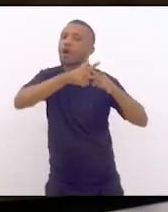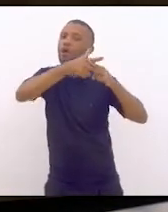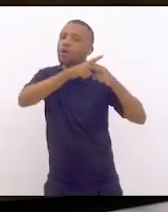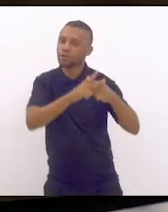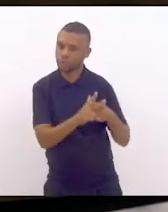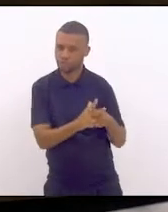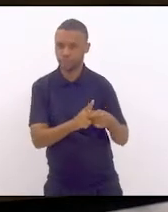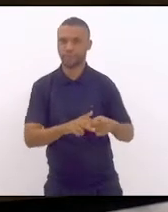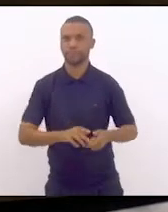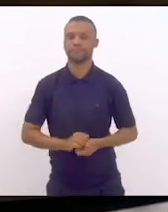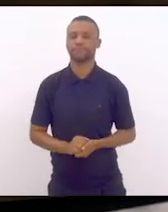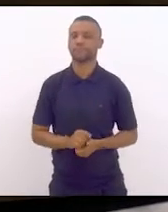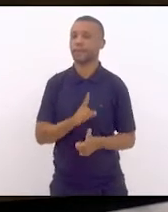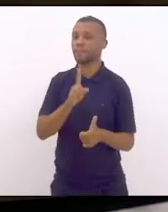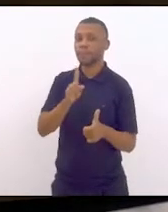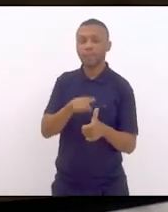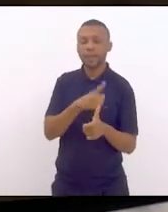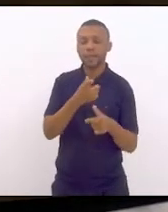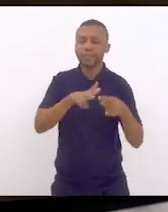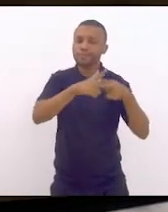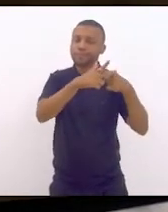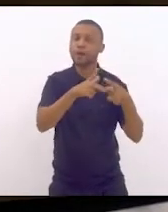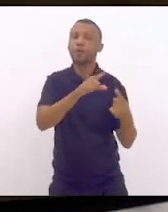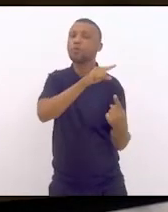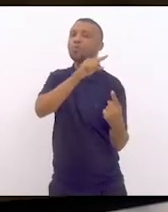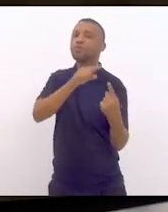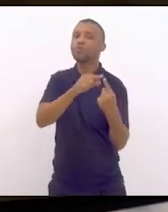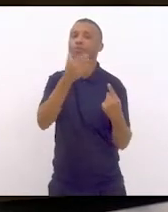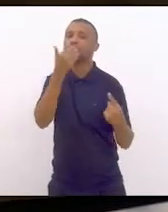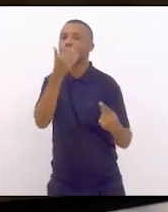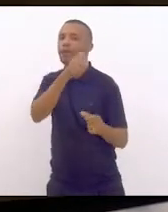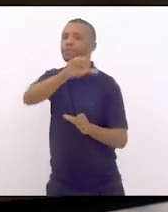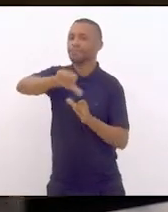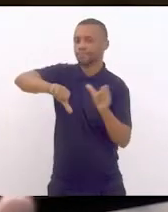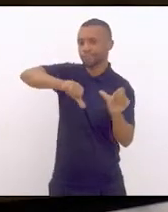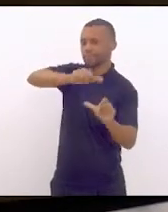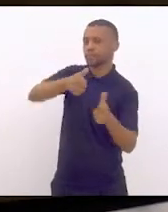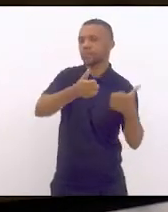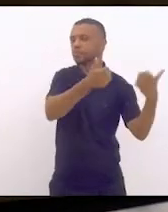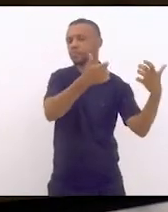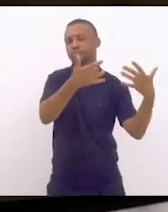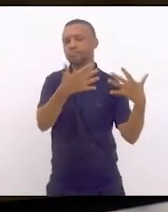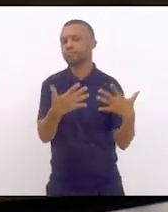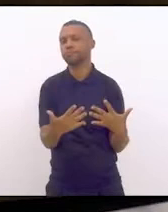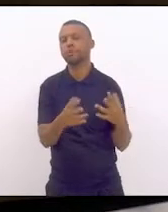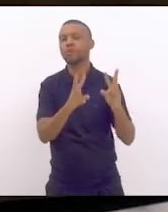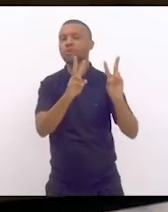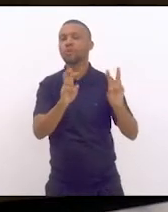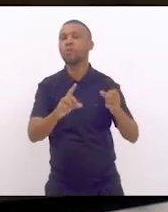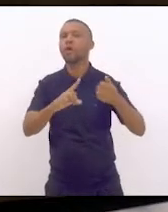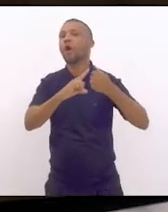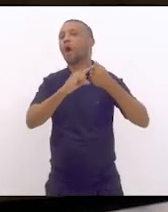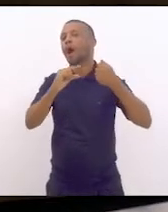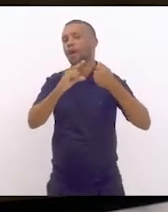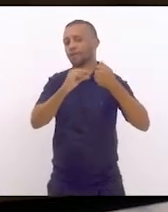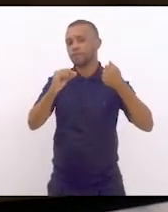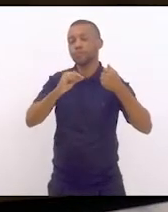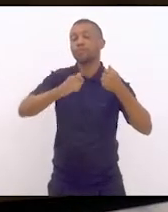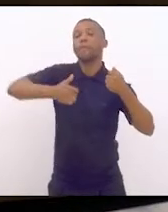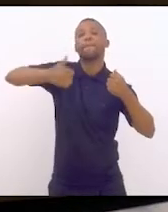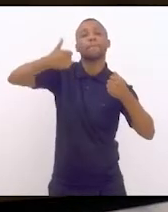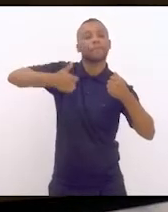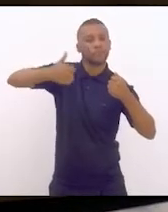A primeira emenda modificativa diz respeito ao artigo